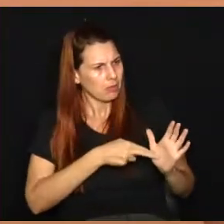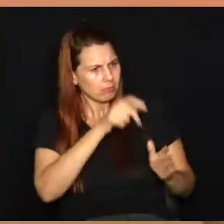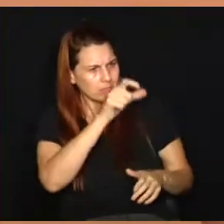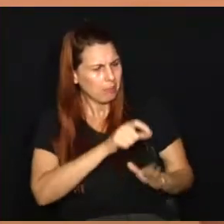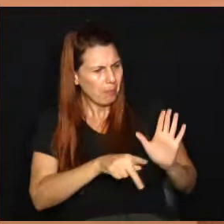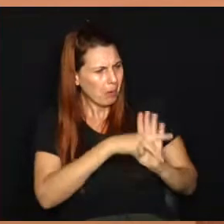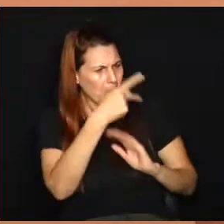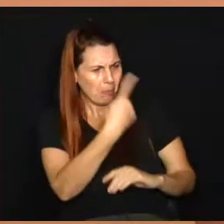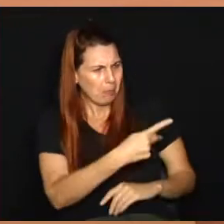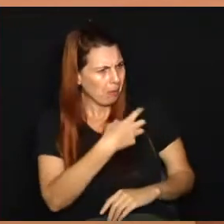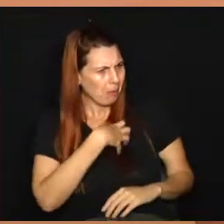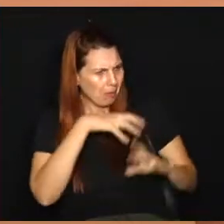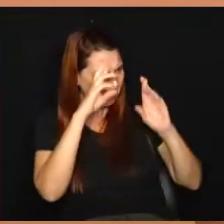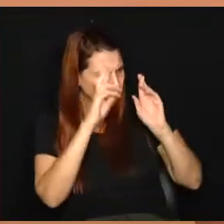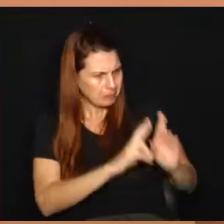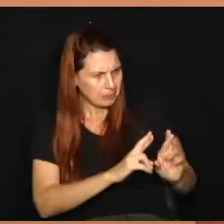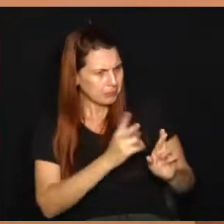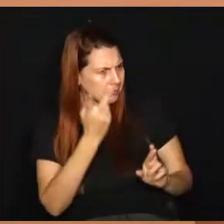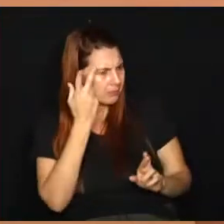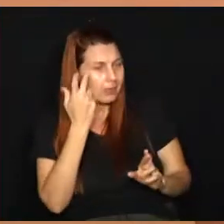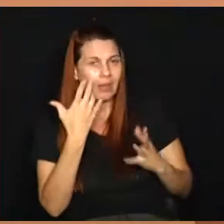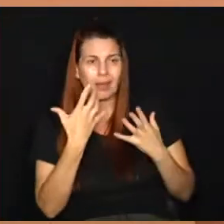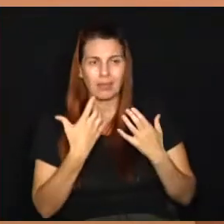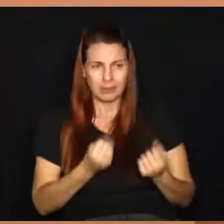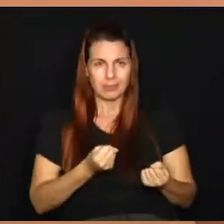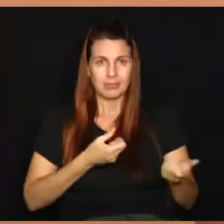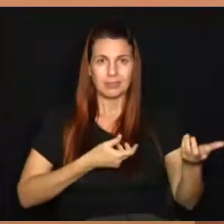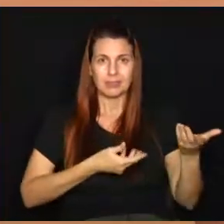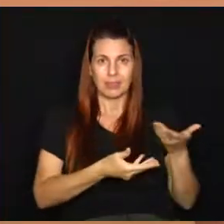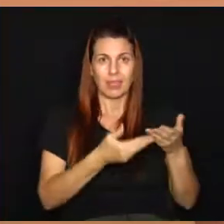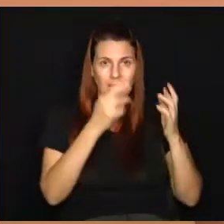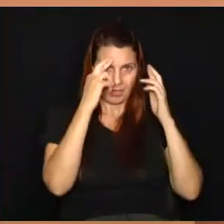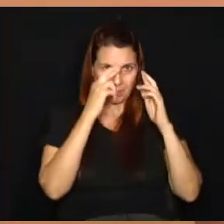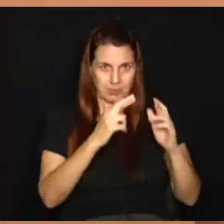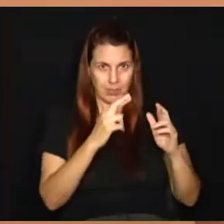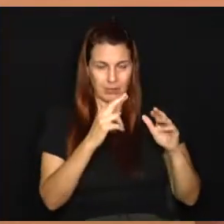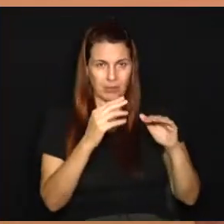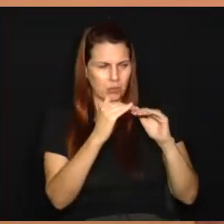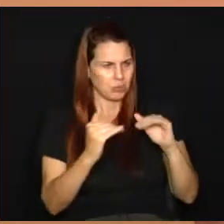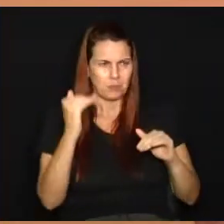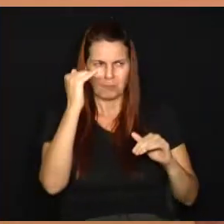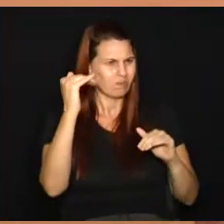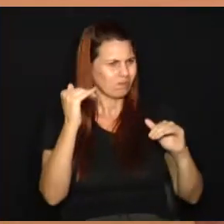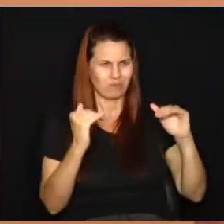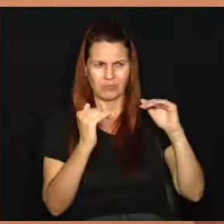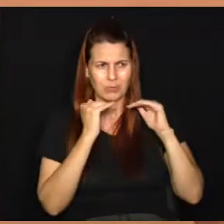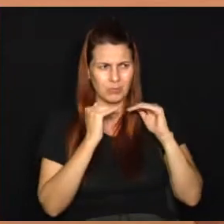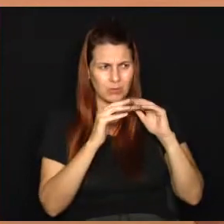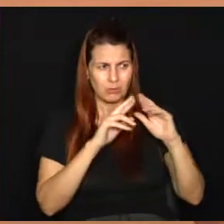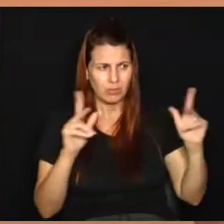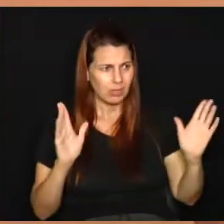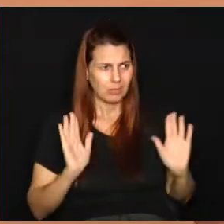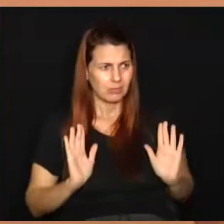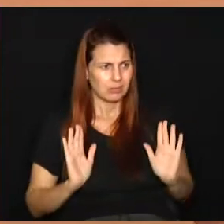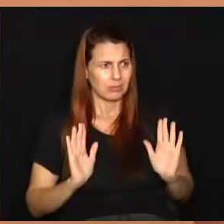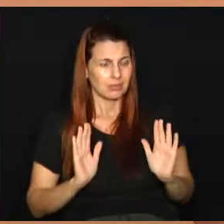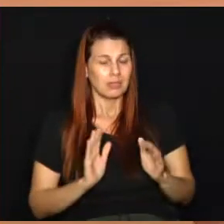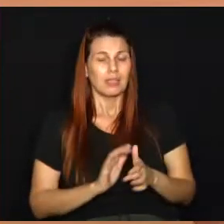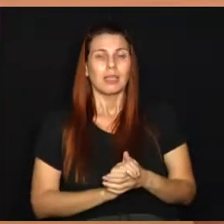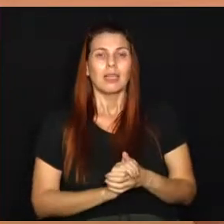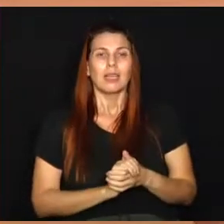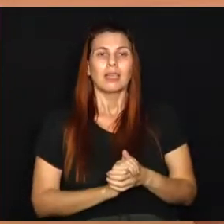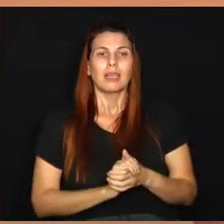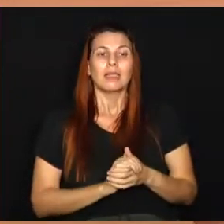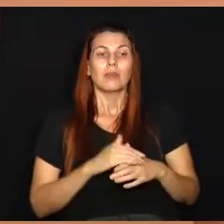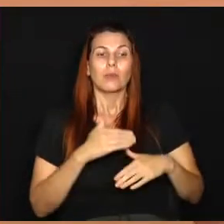tem que ser respeitado, né? A aceitação implica que eu seja superior a você, e eu não sou superior, eu sou diferente. Então, a partir